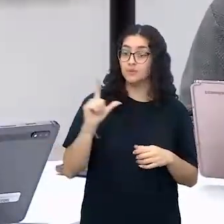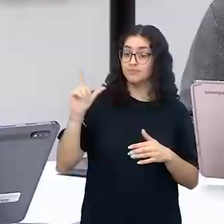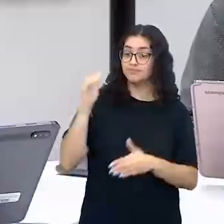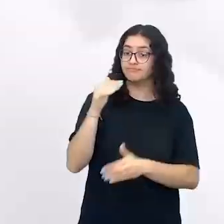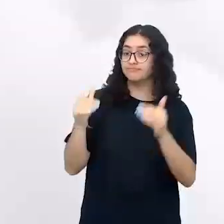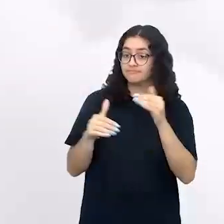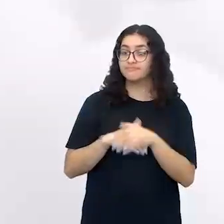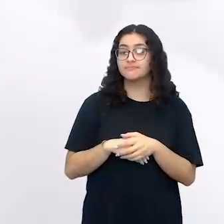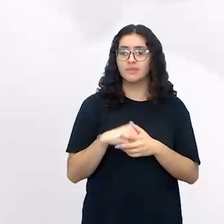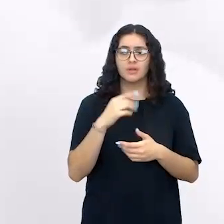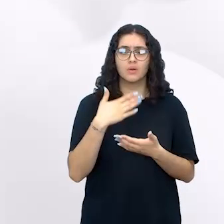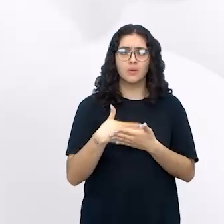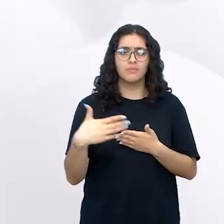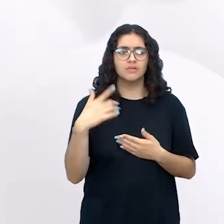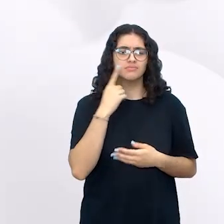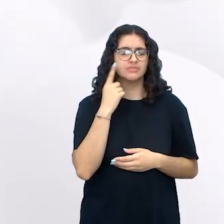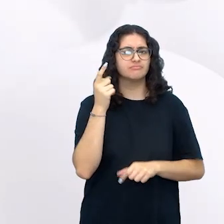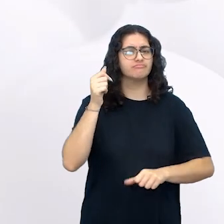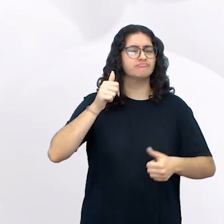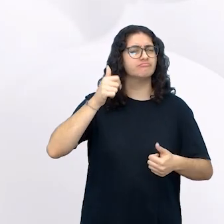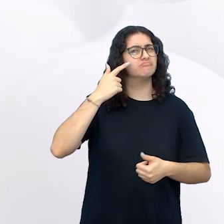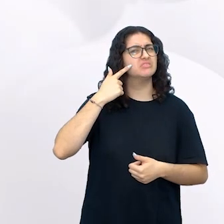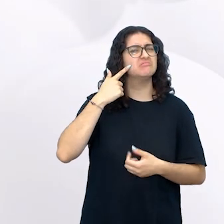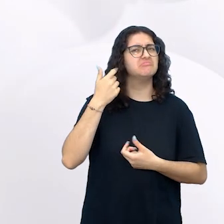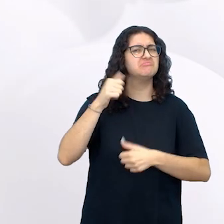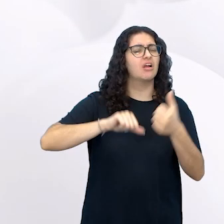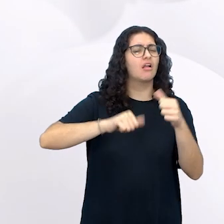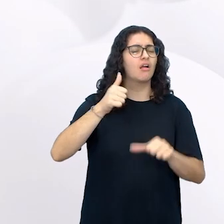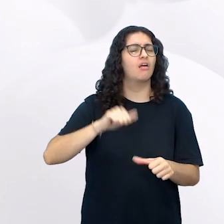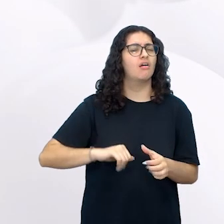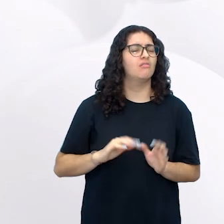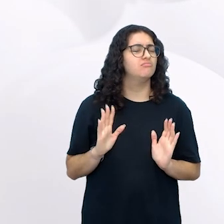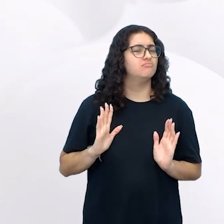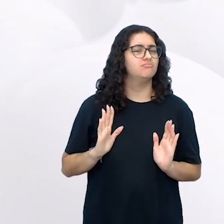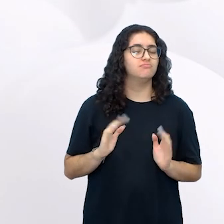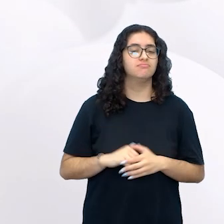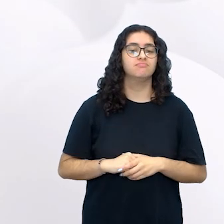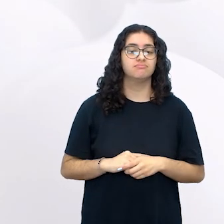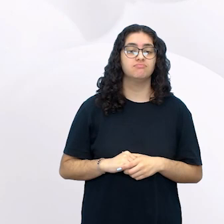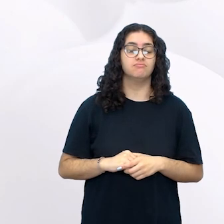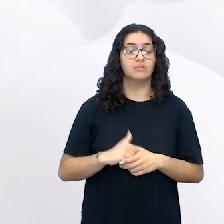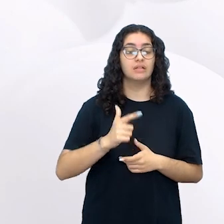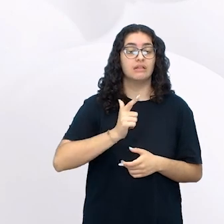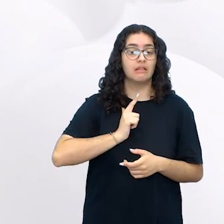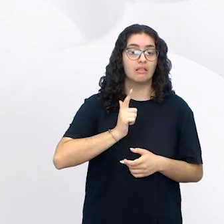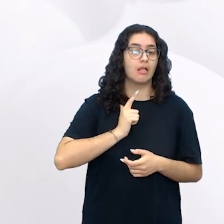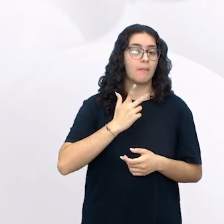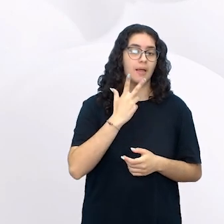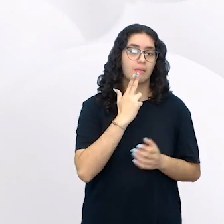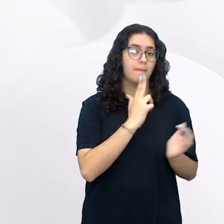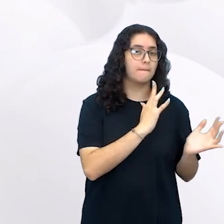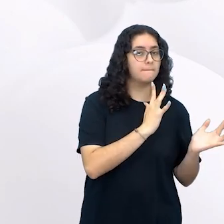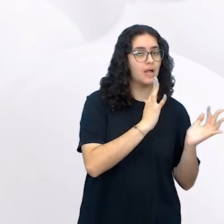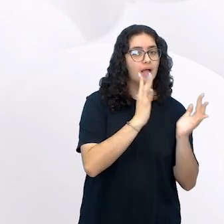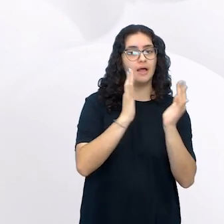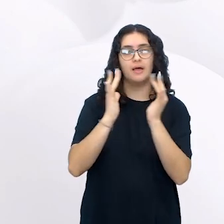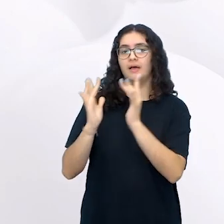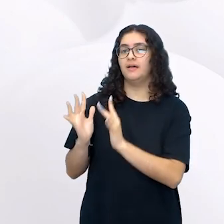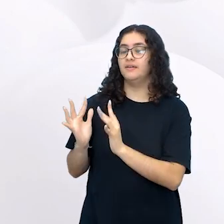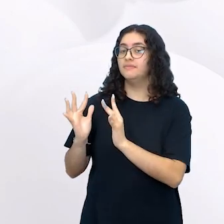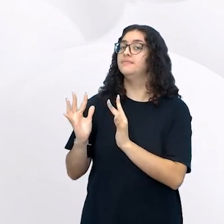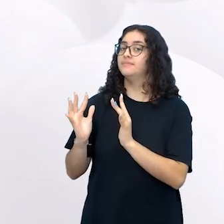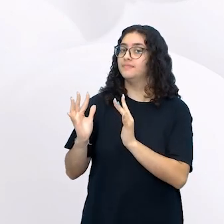né? A gente começa a avaliar que houve todo um processo